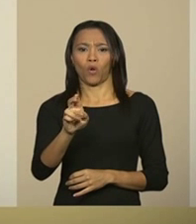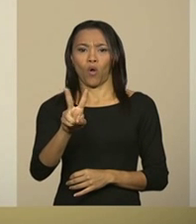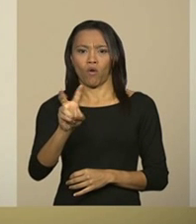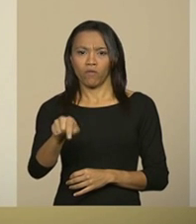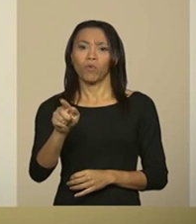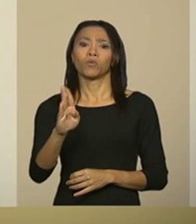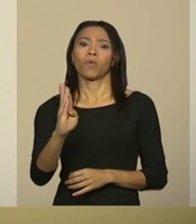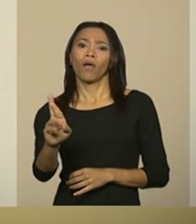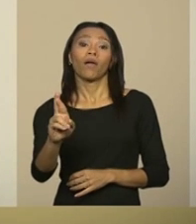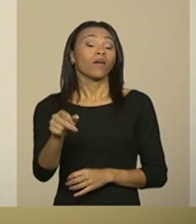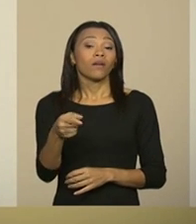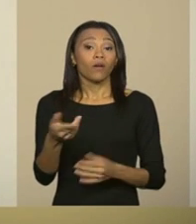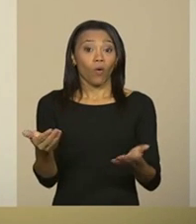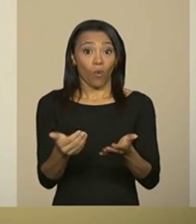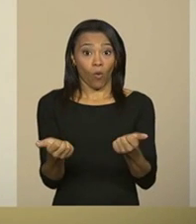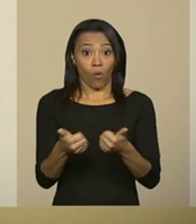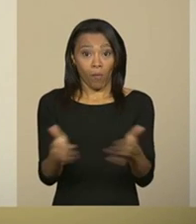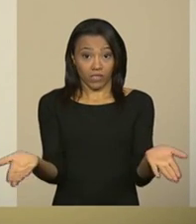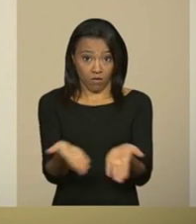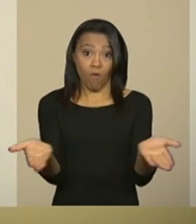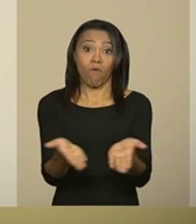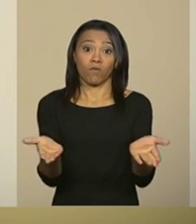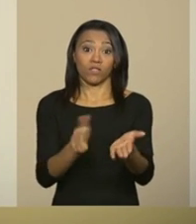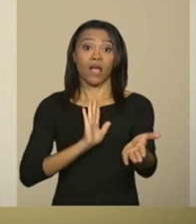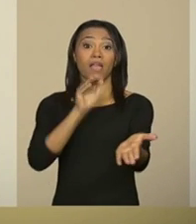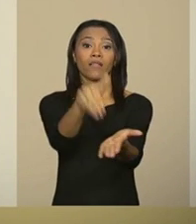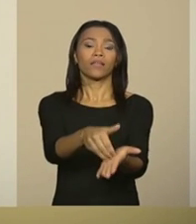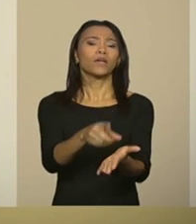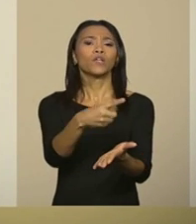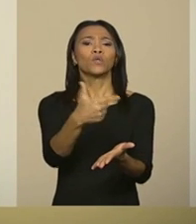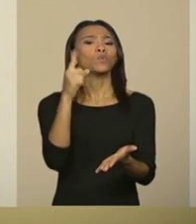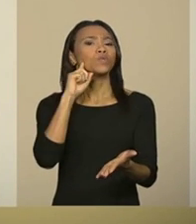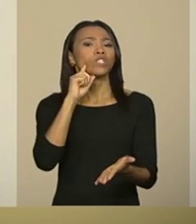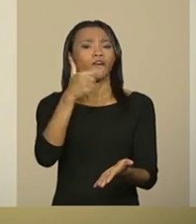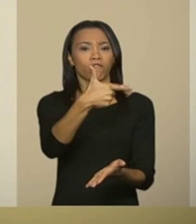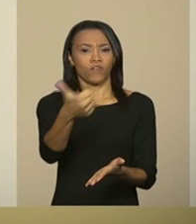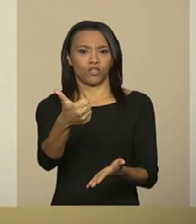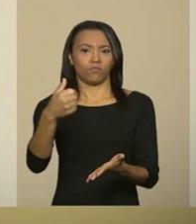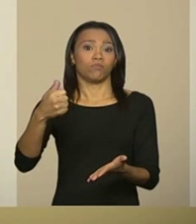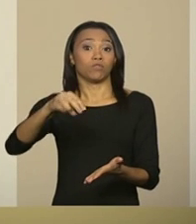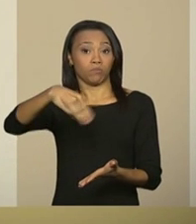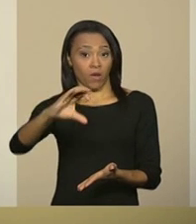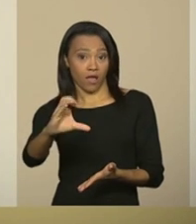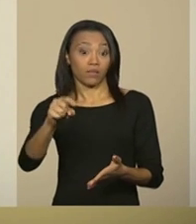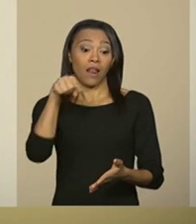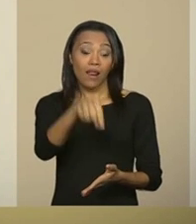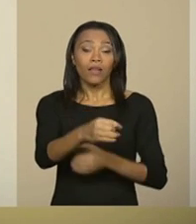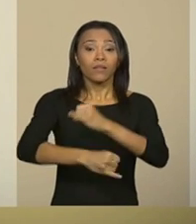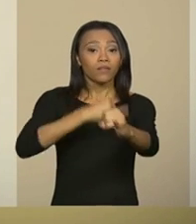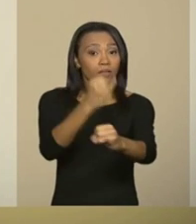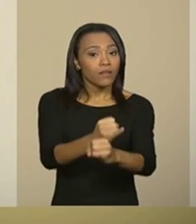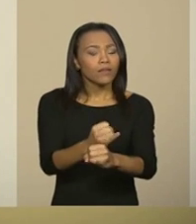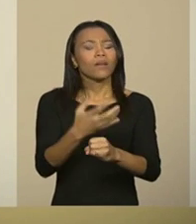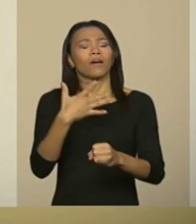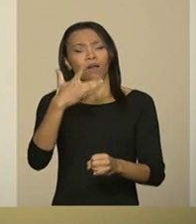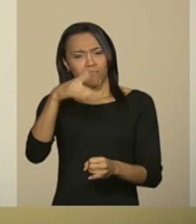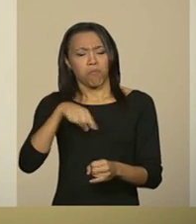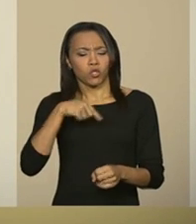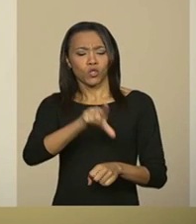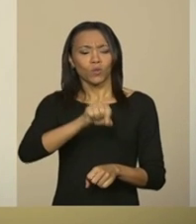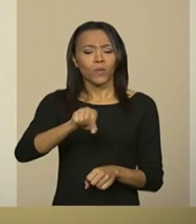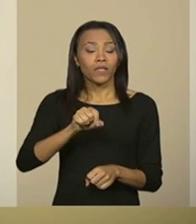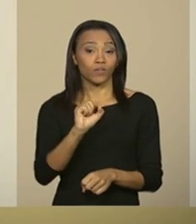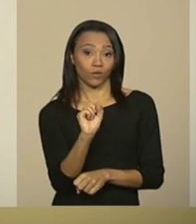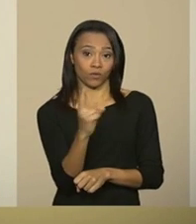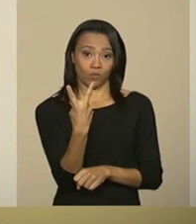período de inscrição começa hoje e vai até o dia 21 de março lá no site do sisu teco estudante pode escolher até